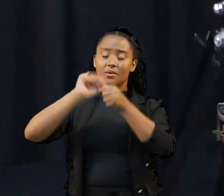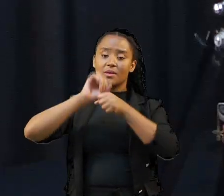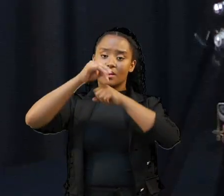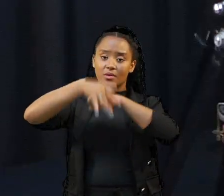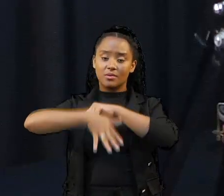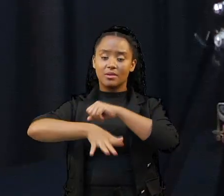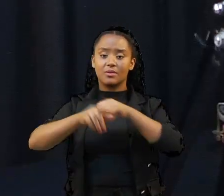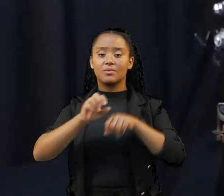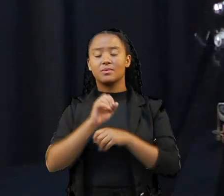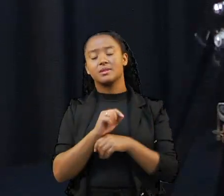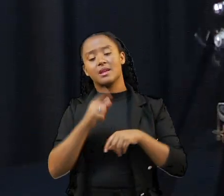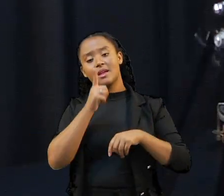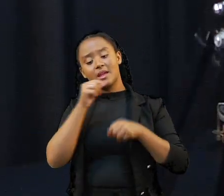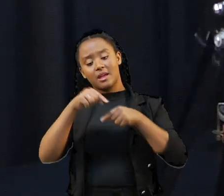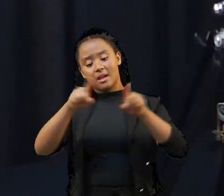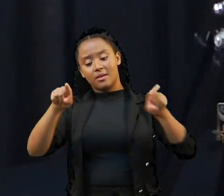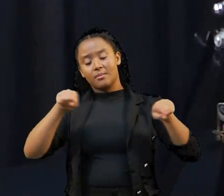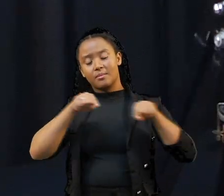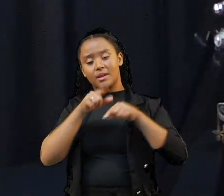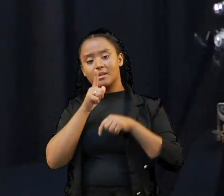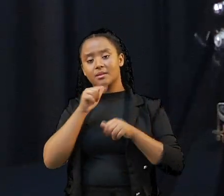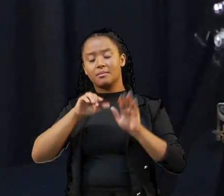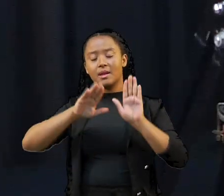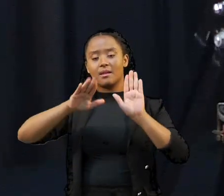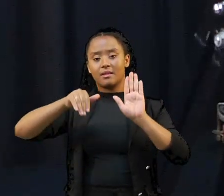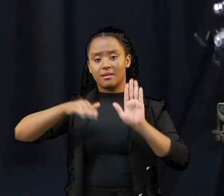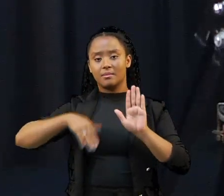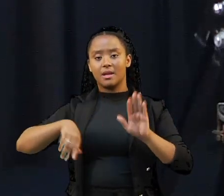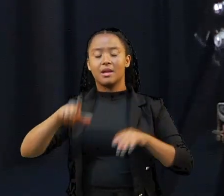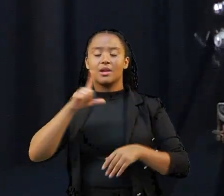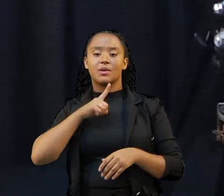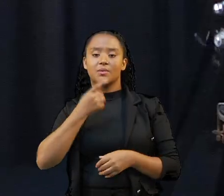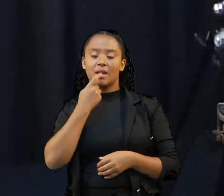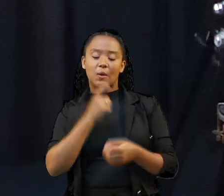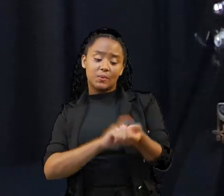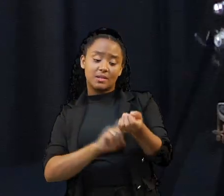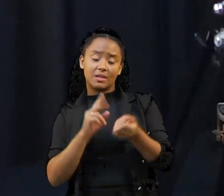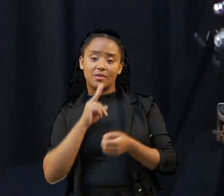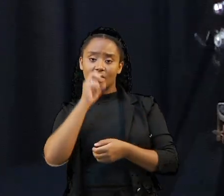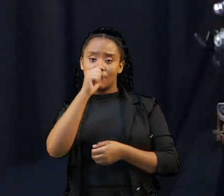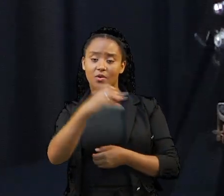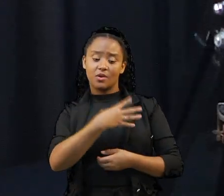da cachoeira, dos igarapés e das praias. Carrego em mim o sangue forte dos meus